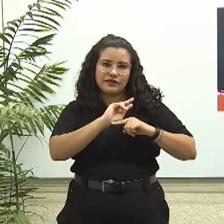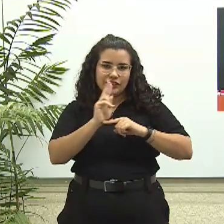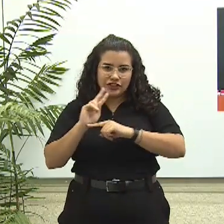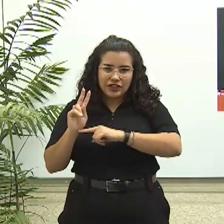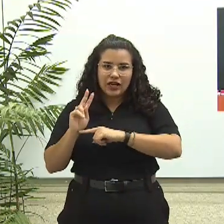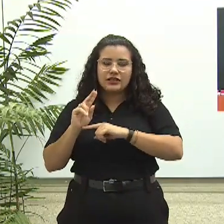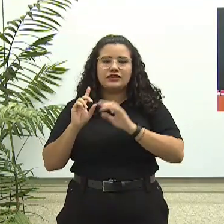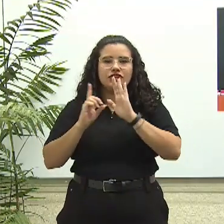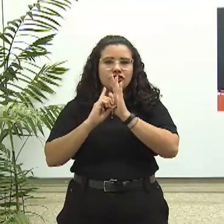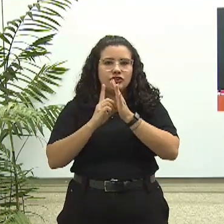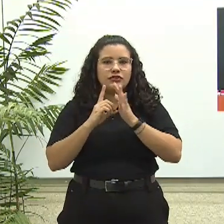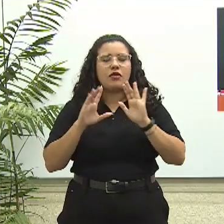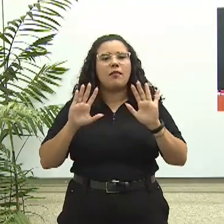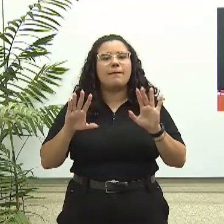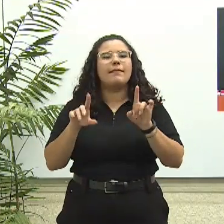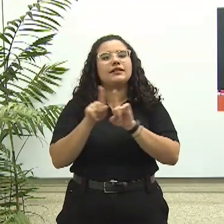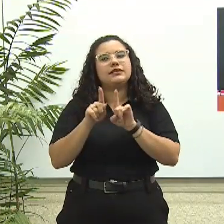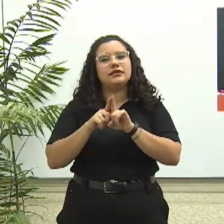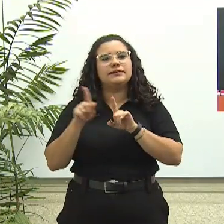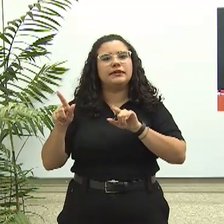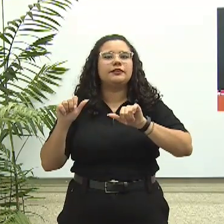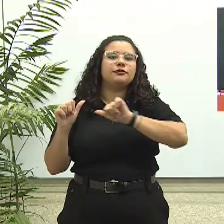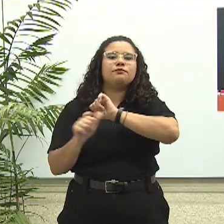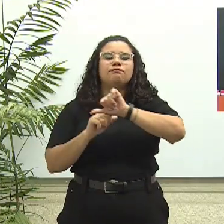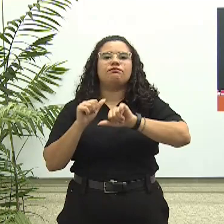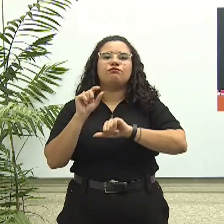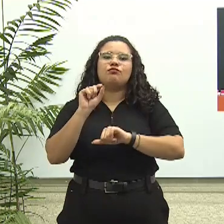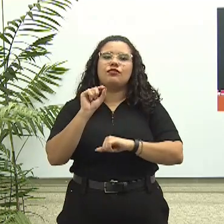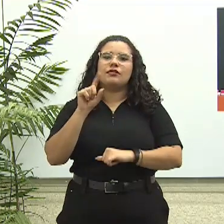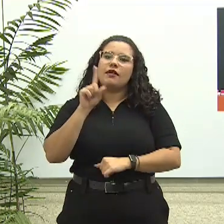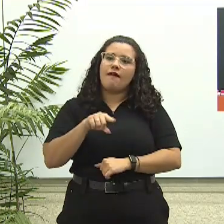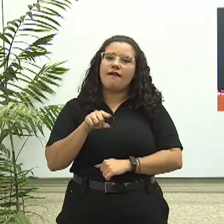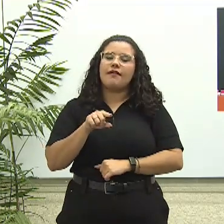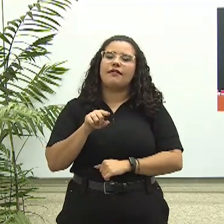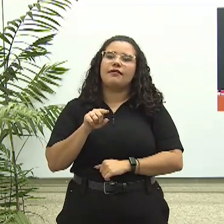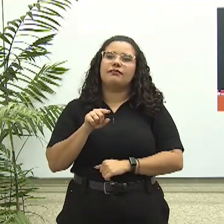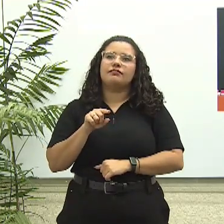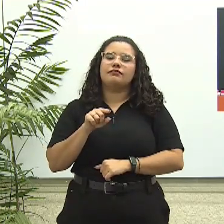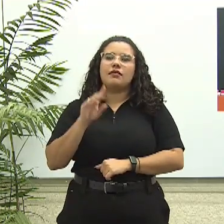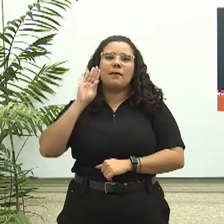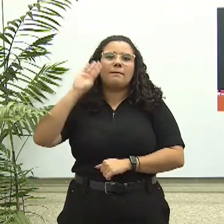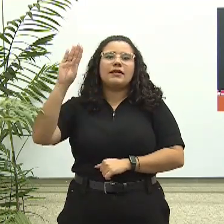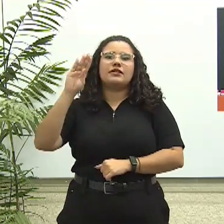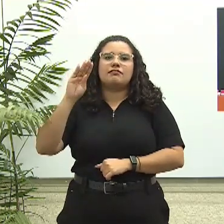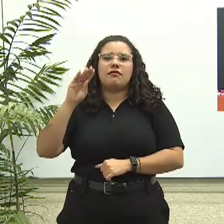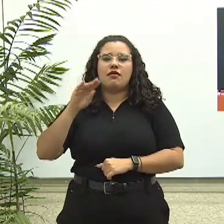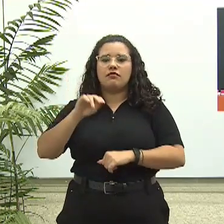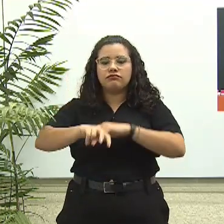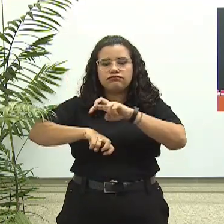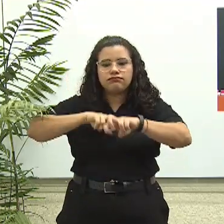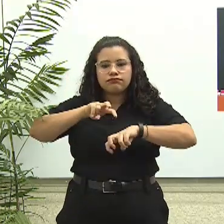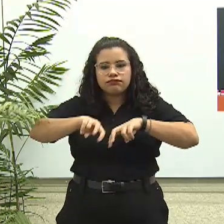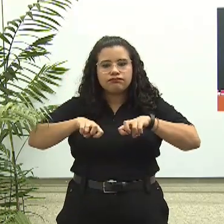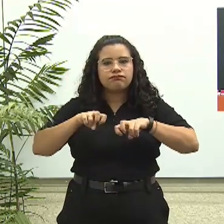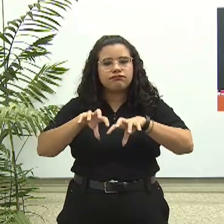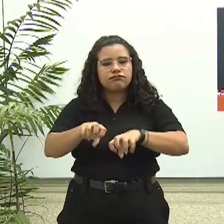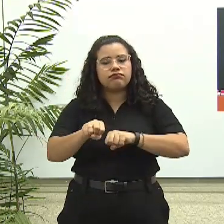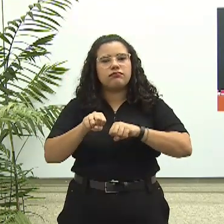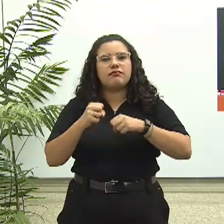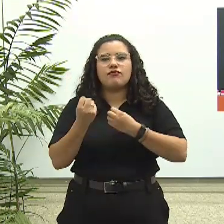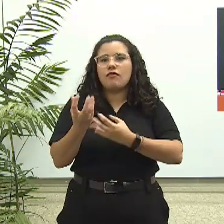vigilantismo digital Mas também se torna um aparato de dominação de extração de dados